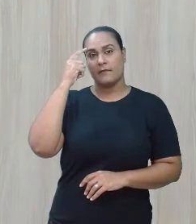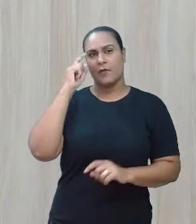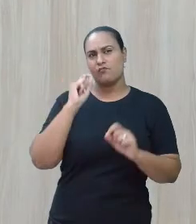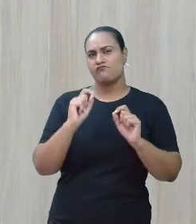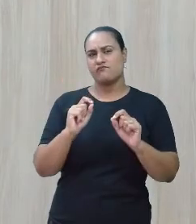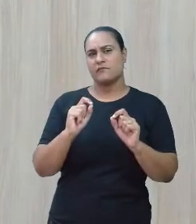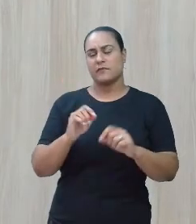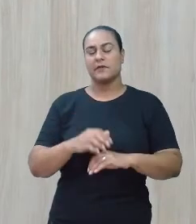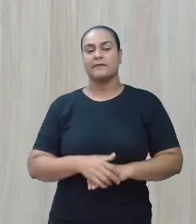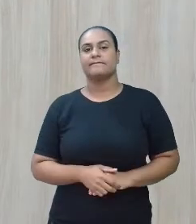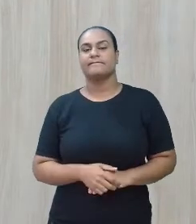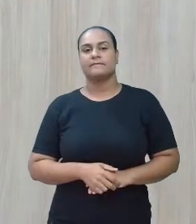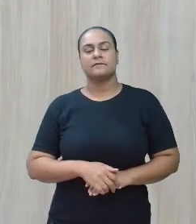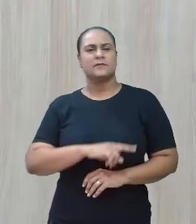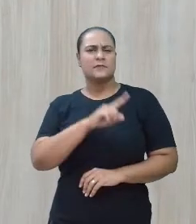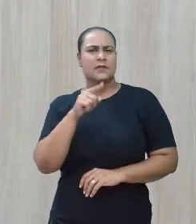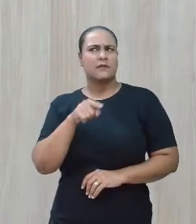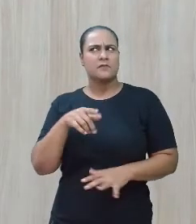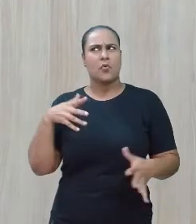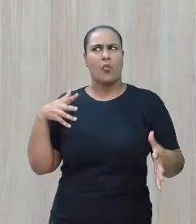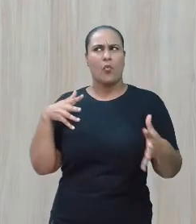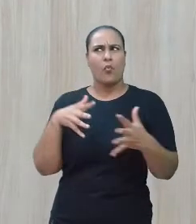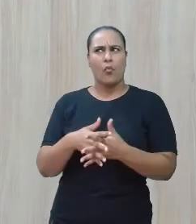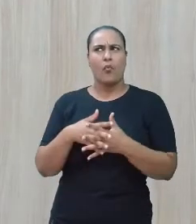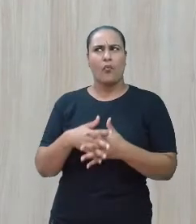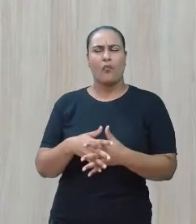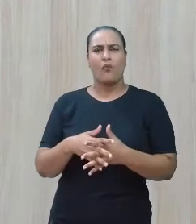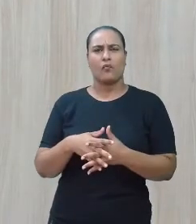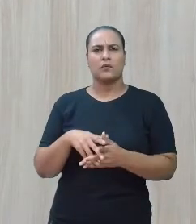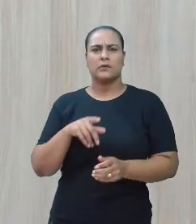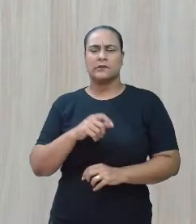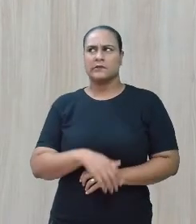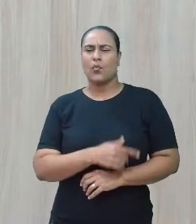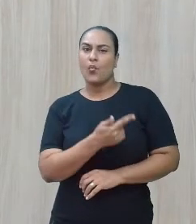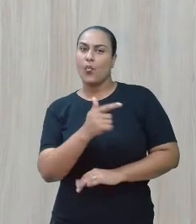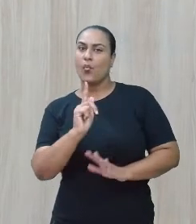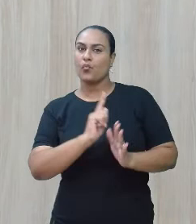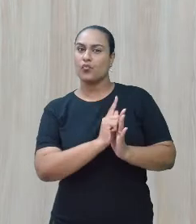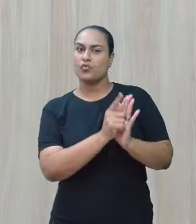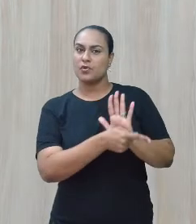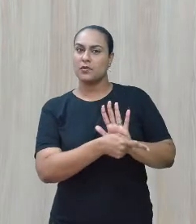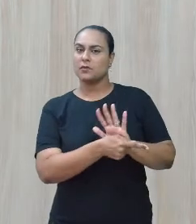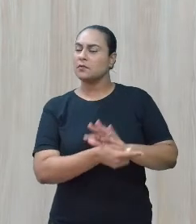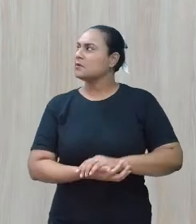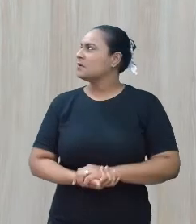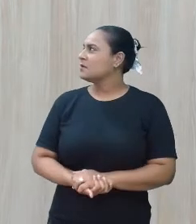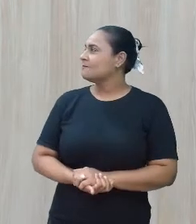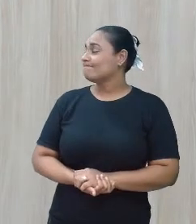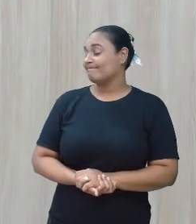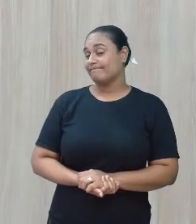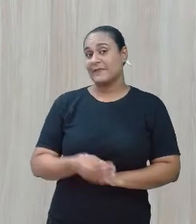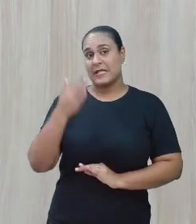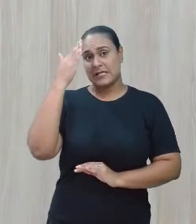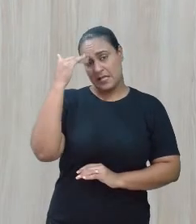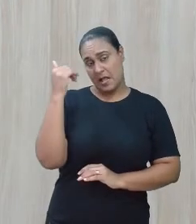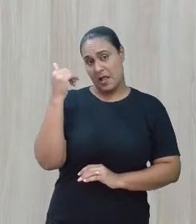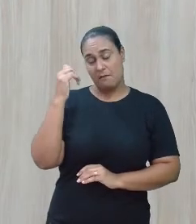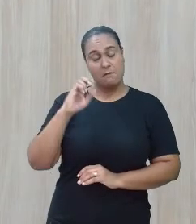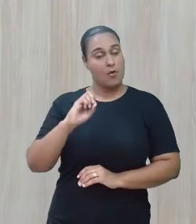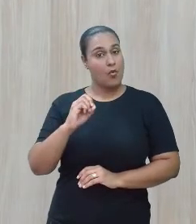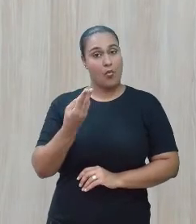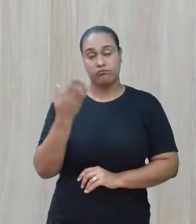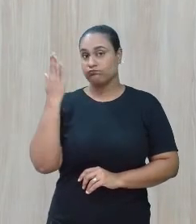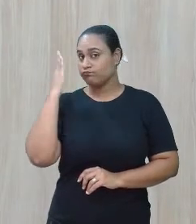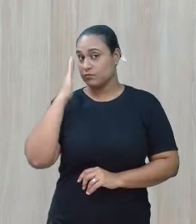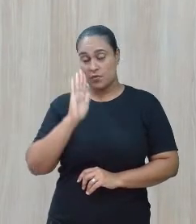charge. Será que você confunde a charge com outro gênero? Você sabe ou não sabe? Eu